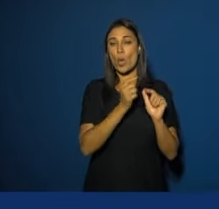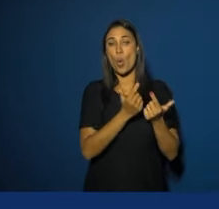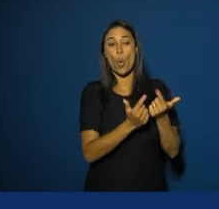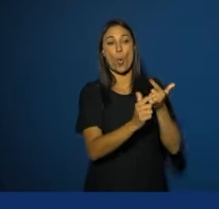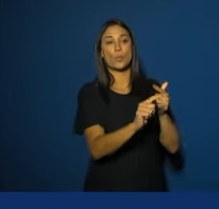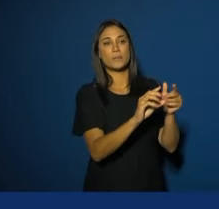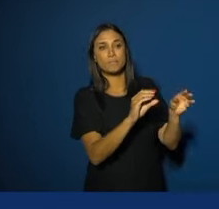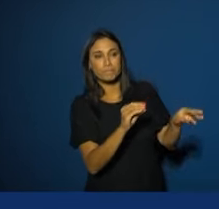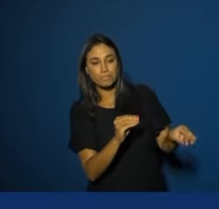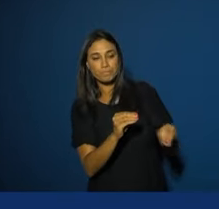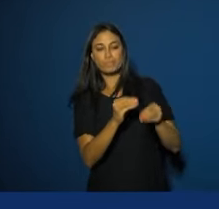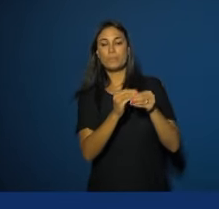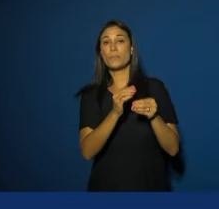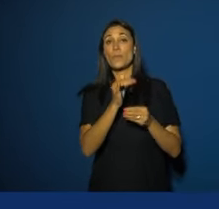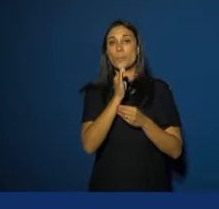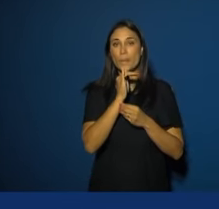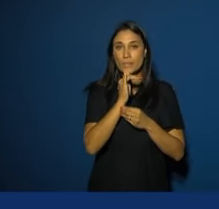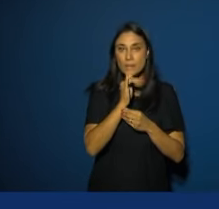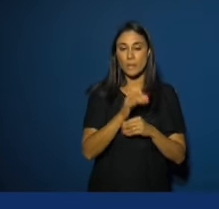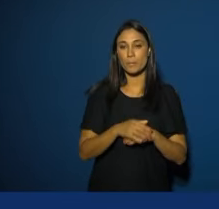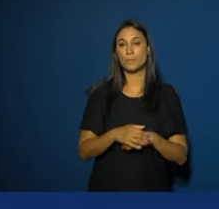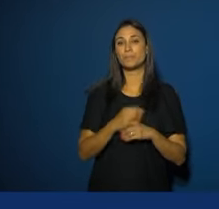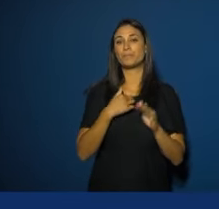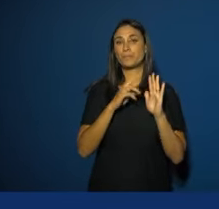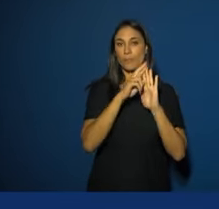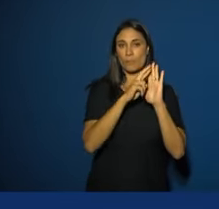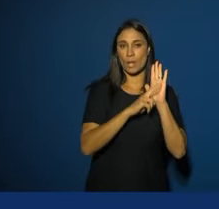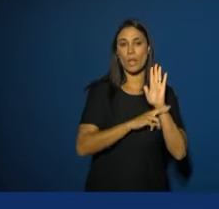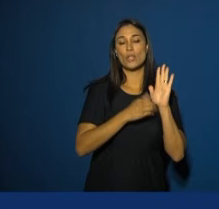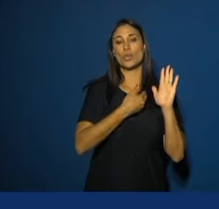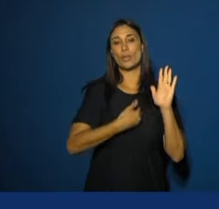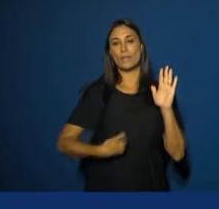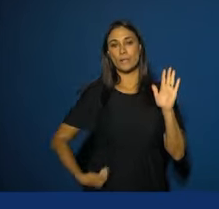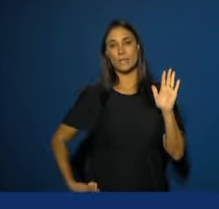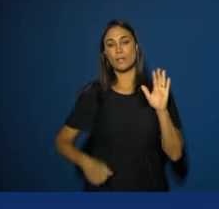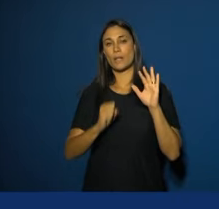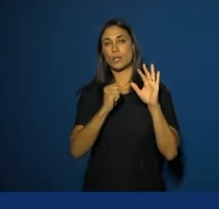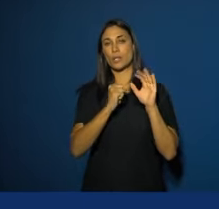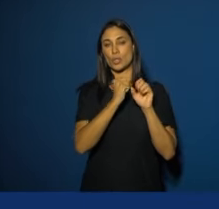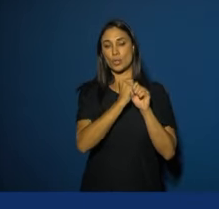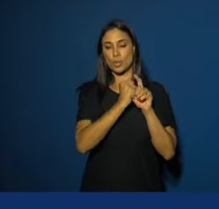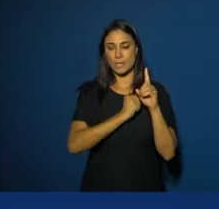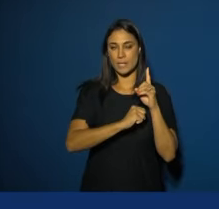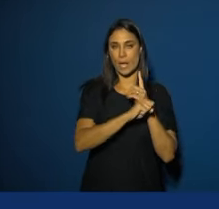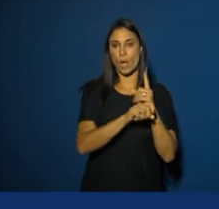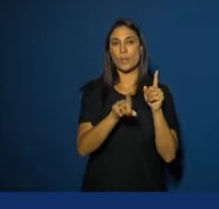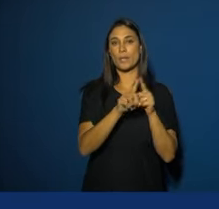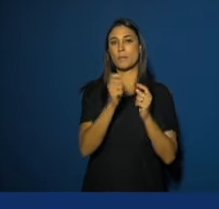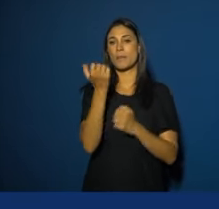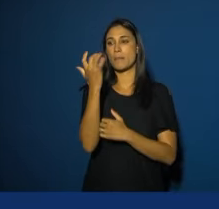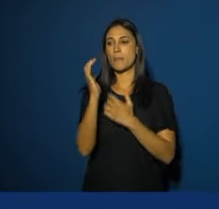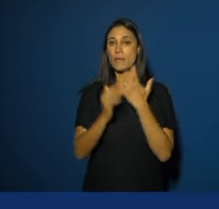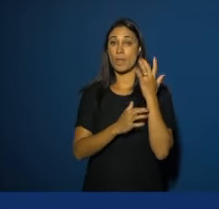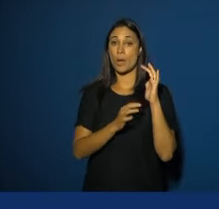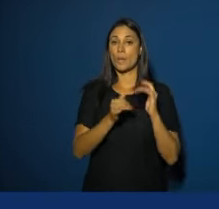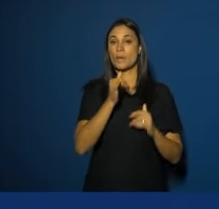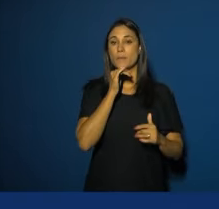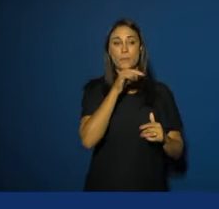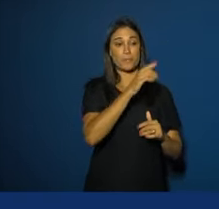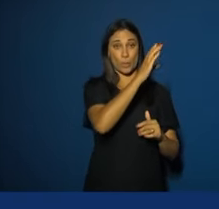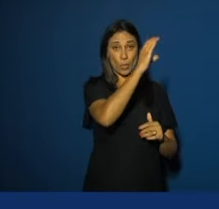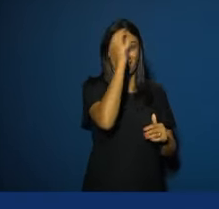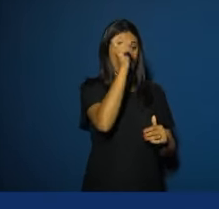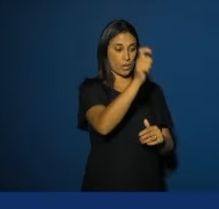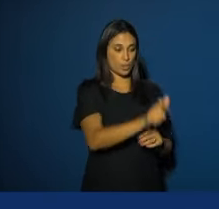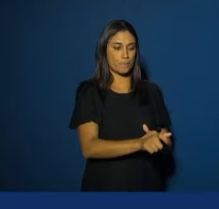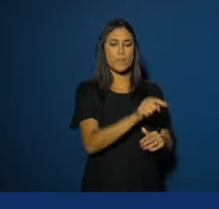outras componentes, como, por exemplo, critérios de governança social e ambiental. Ou seja,